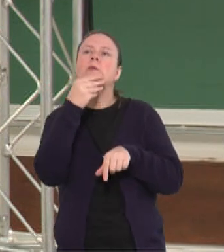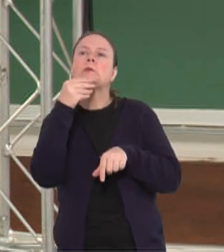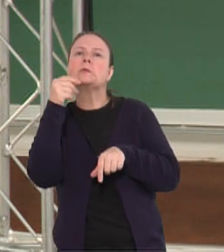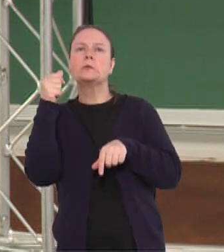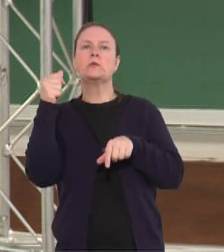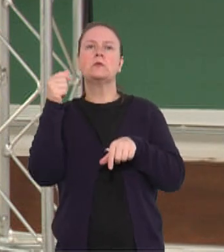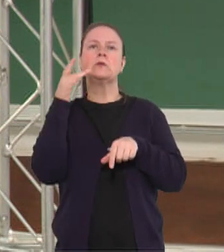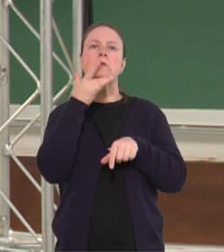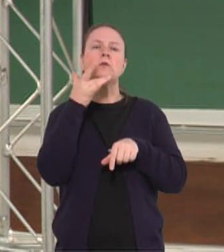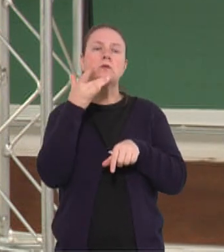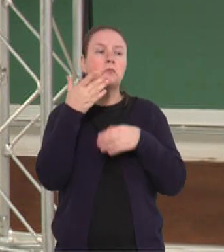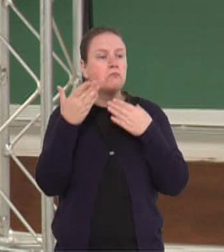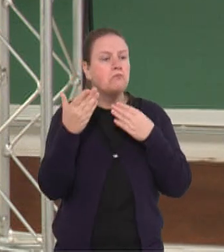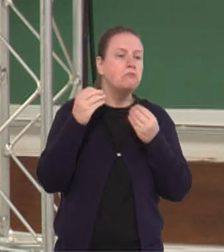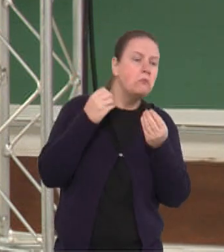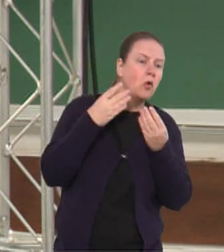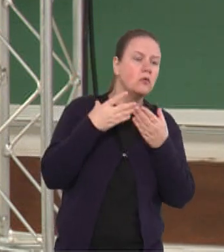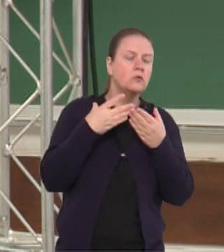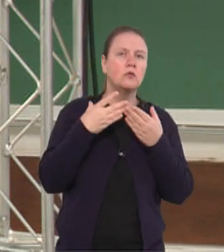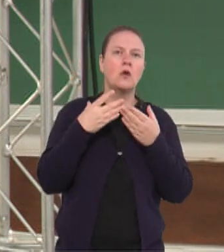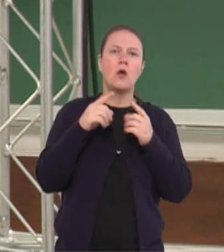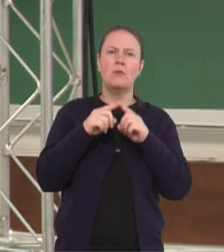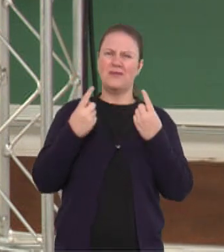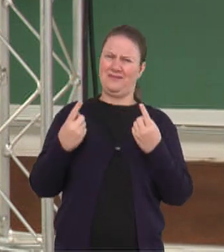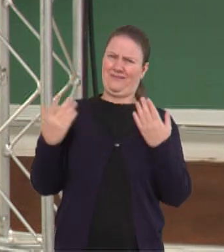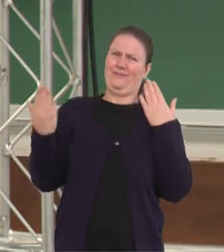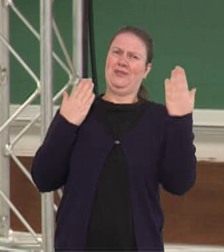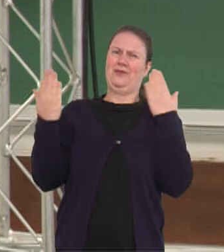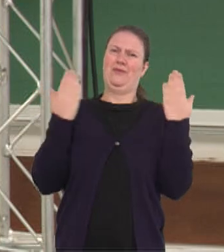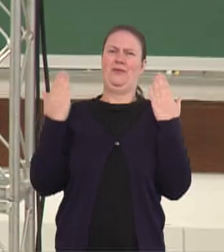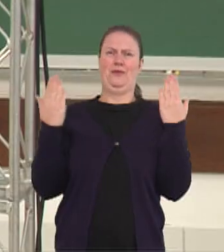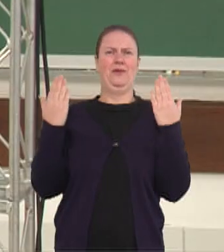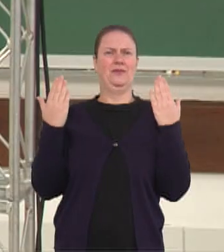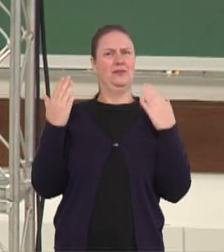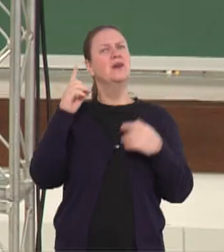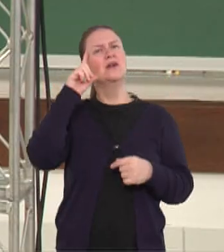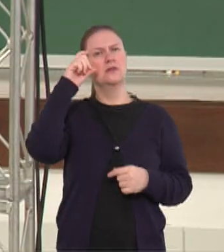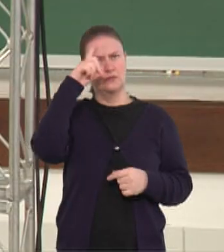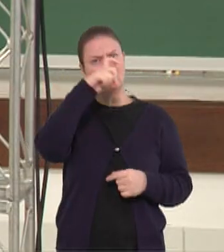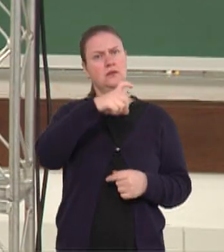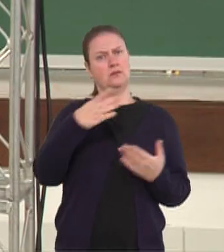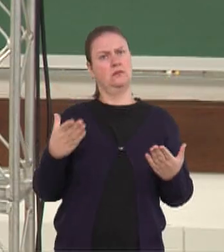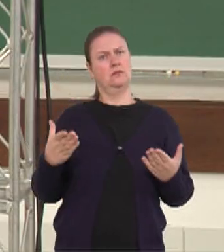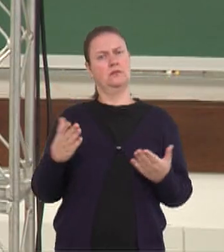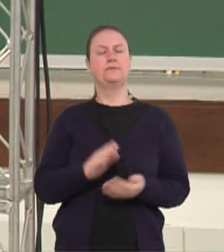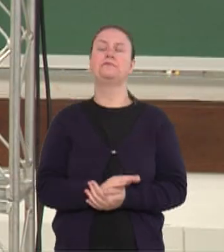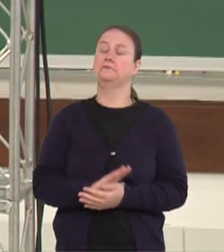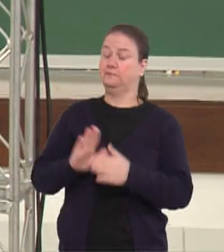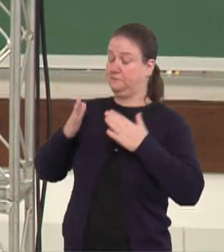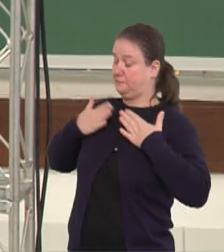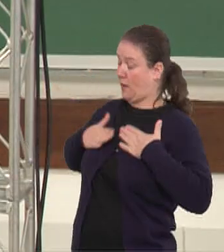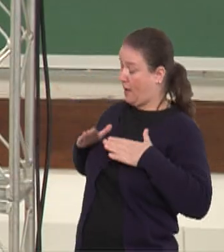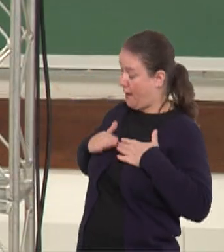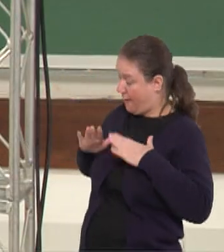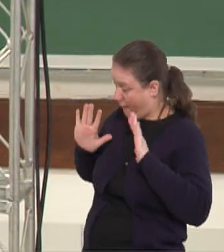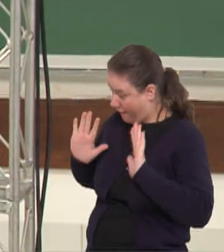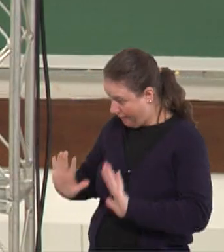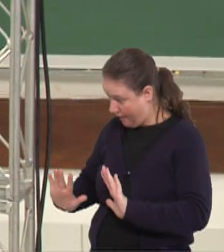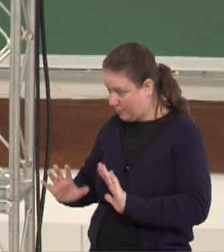mas e a psicológica que eu não entendi direito? Eu lembro para você. Psicológica é o